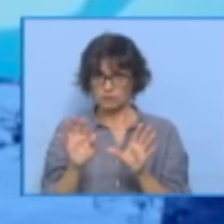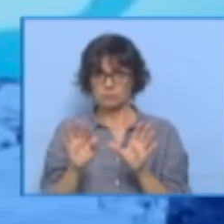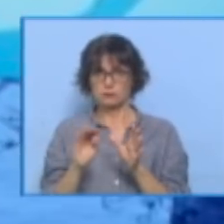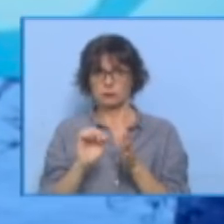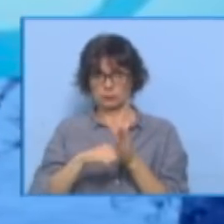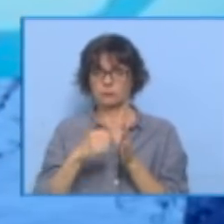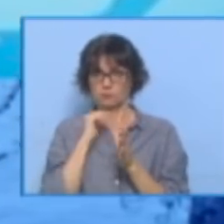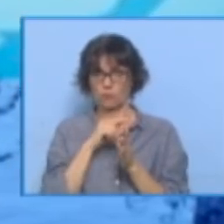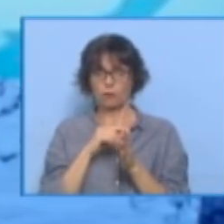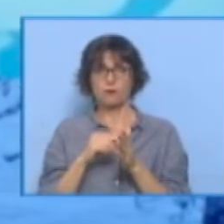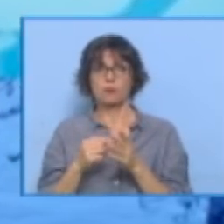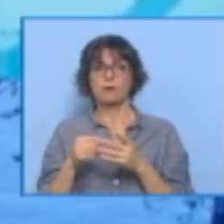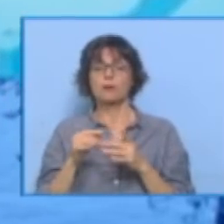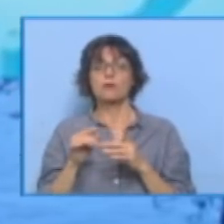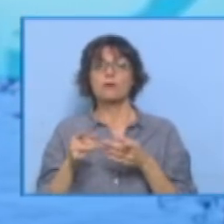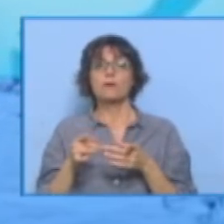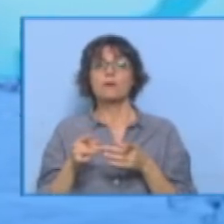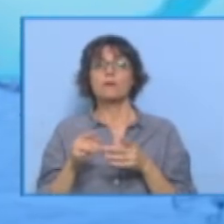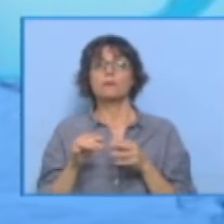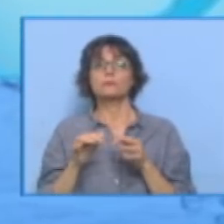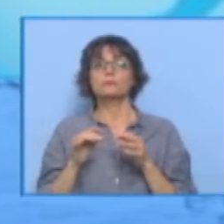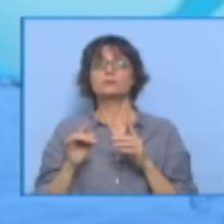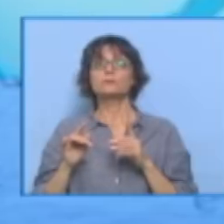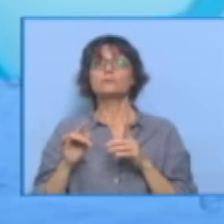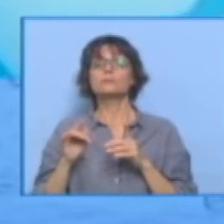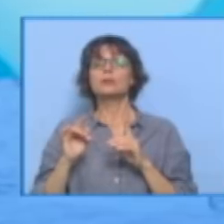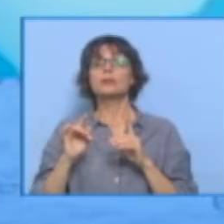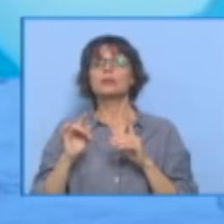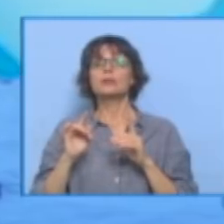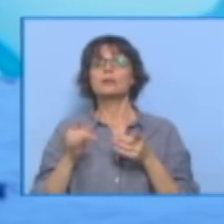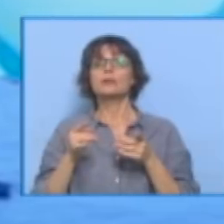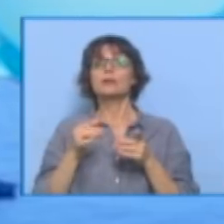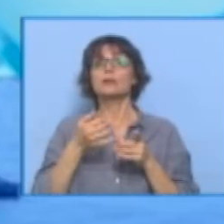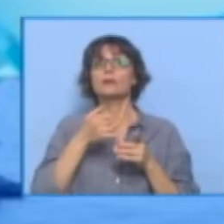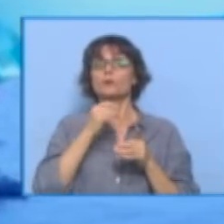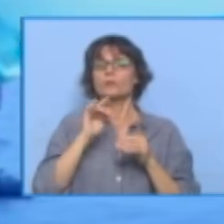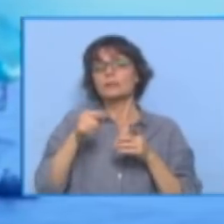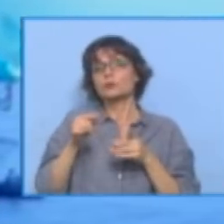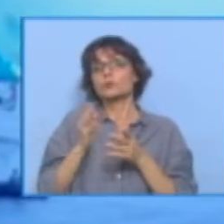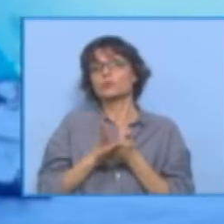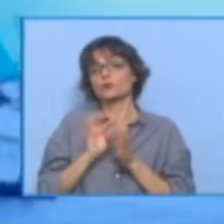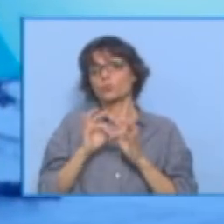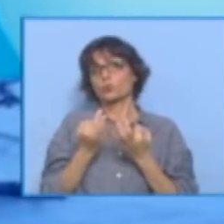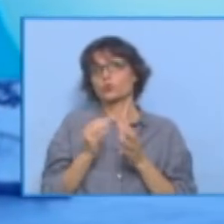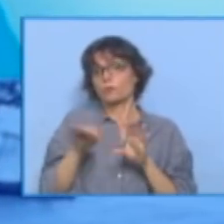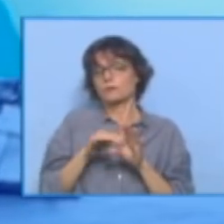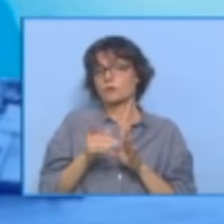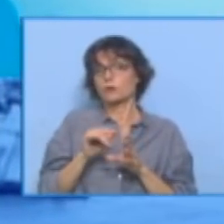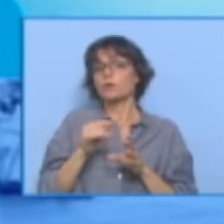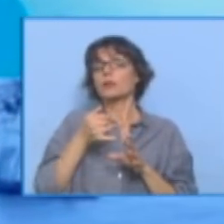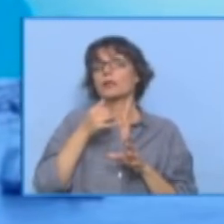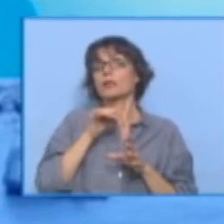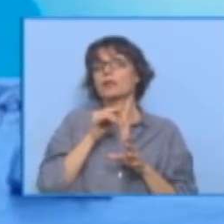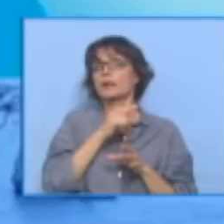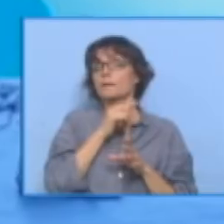Nos primeiros serão feitos os workshops e eles participarão no concerto. Em Faro será só um concerto feito pelo Gene